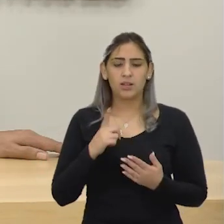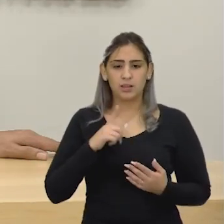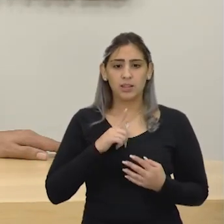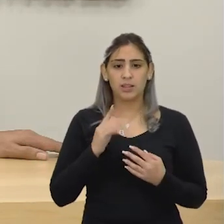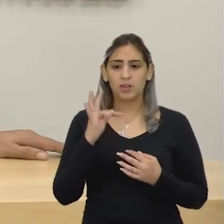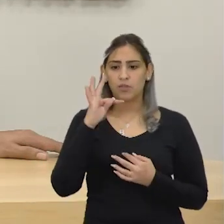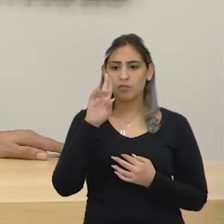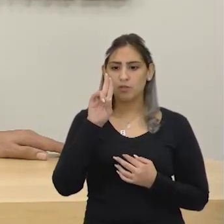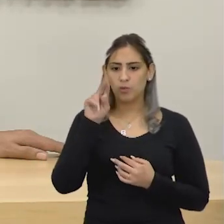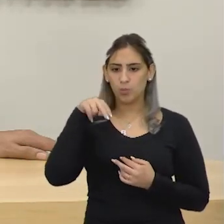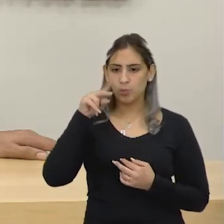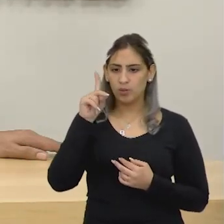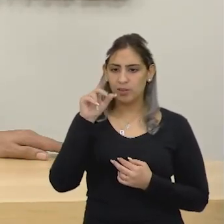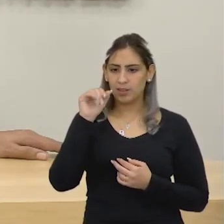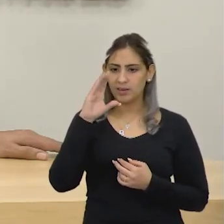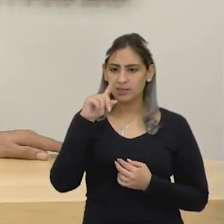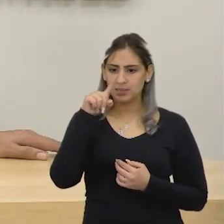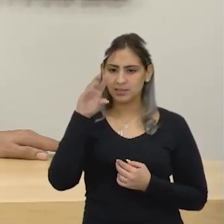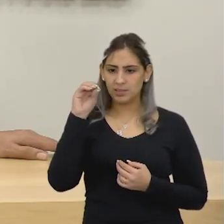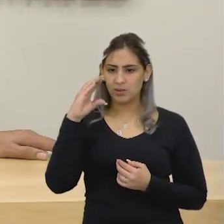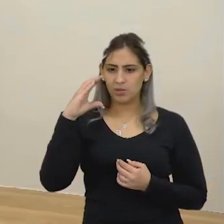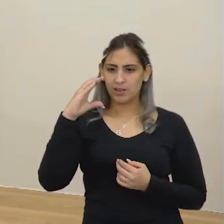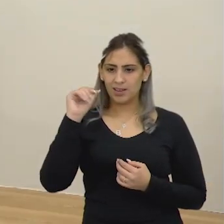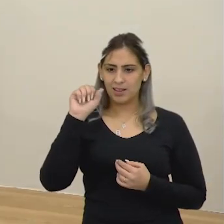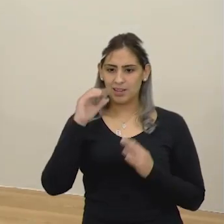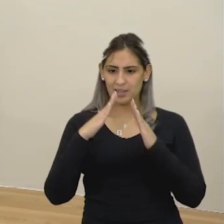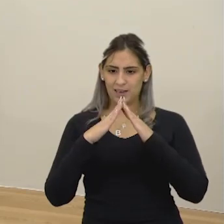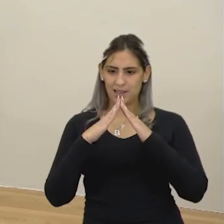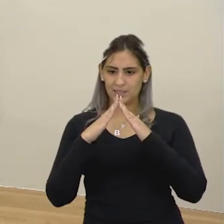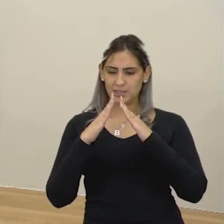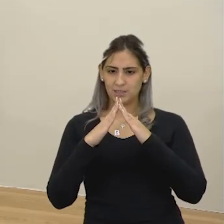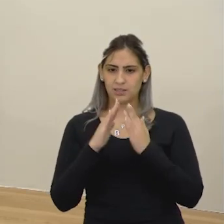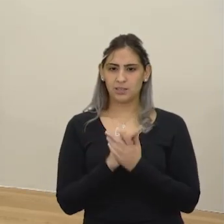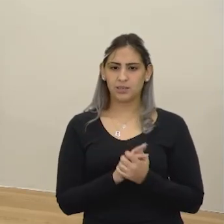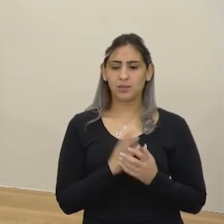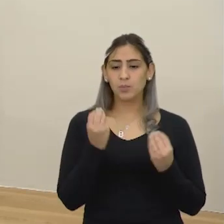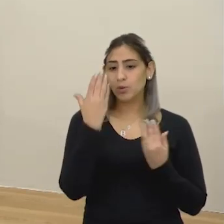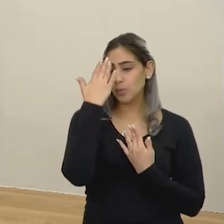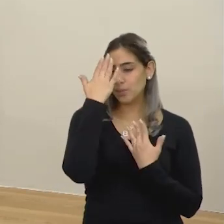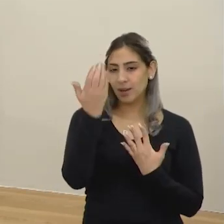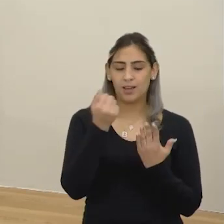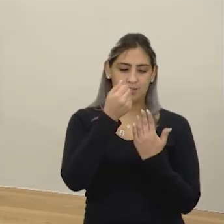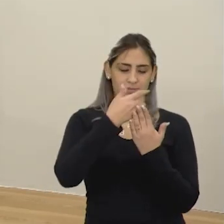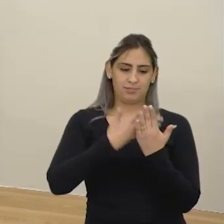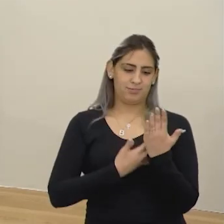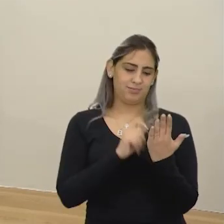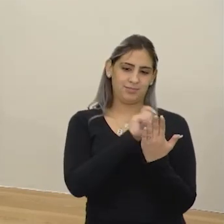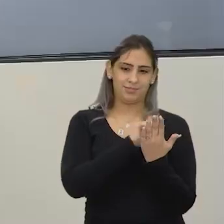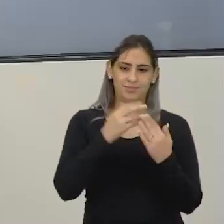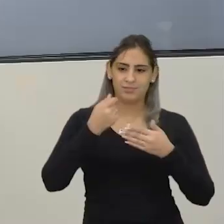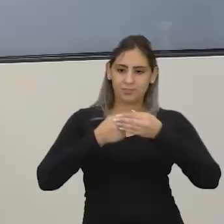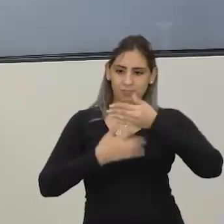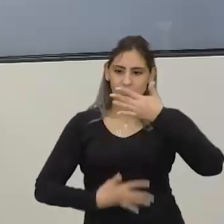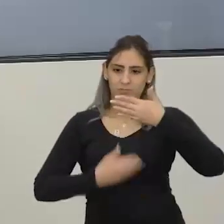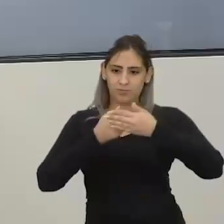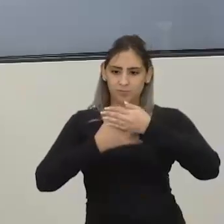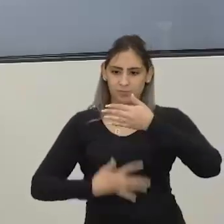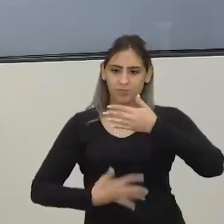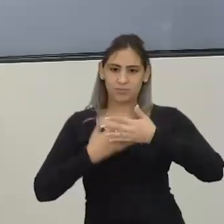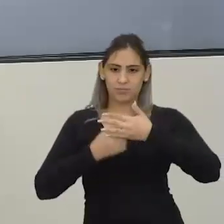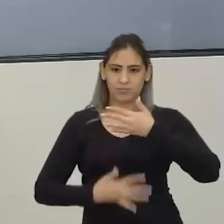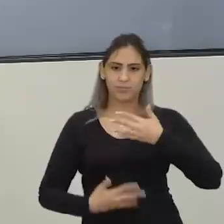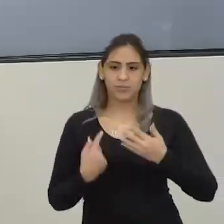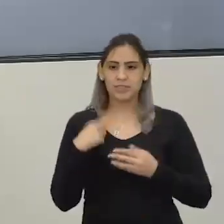Dourado com a gente. Nossa, muito que demais, legal. gente. Muito obrigada aí pelas mensagens, né? A gente Bacana. sempre tenta fazer o melhor